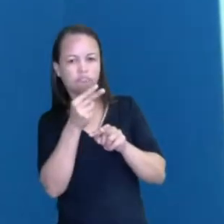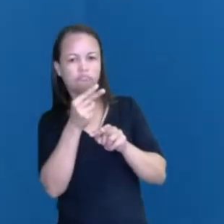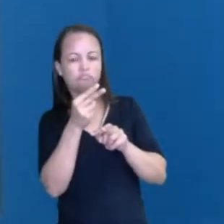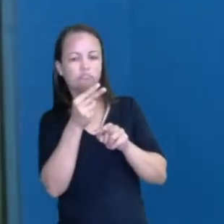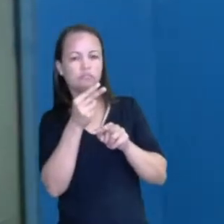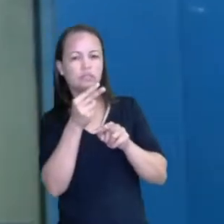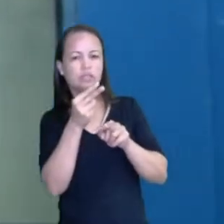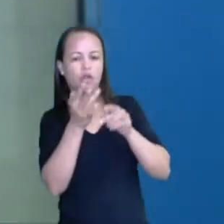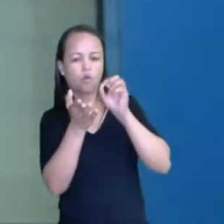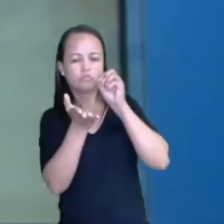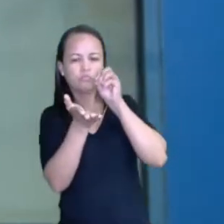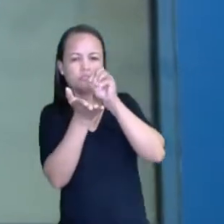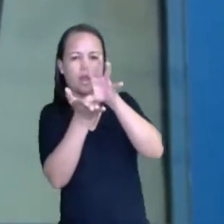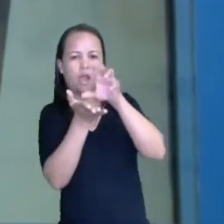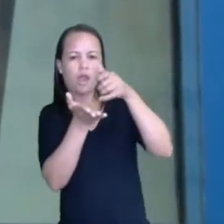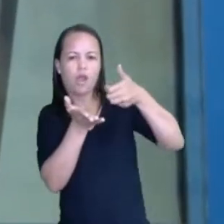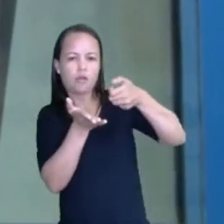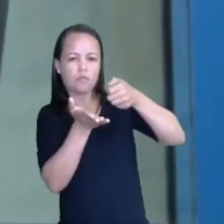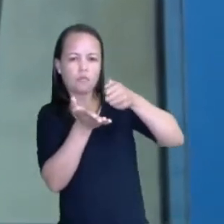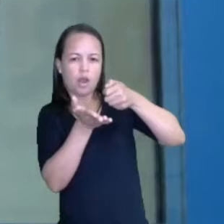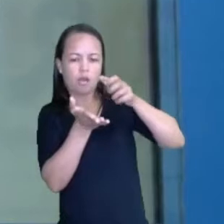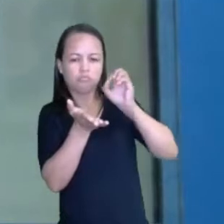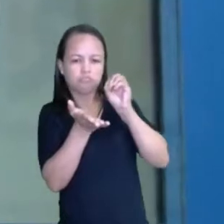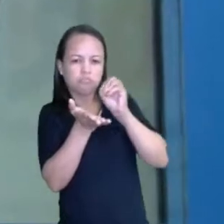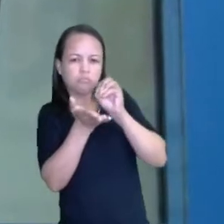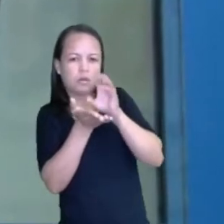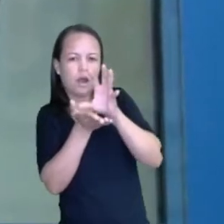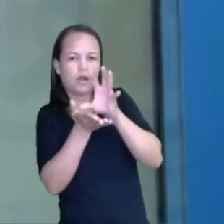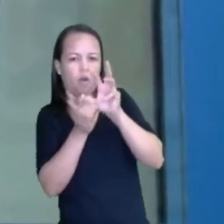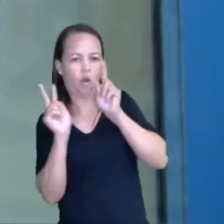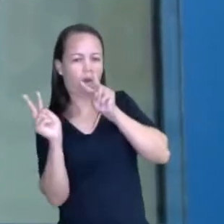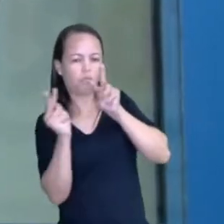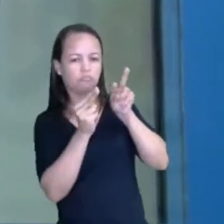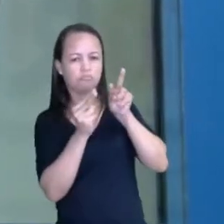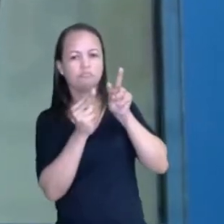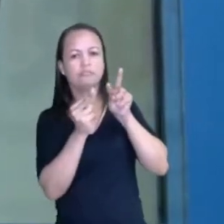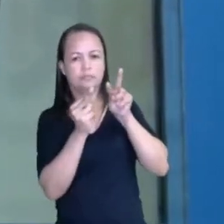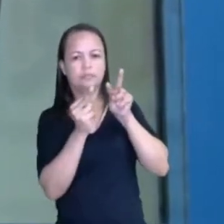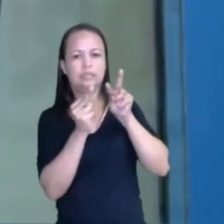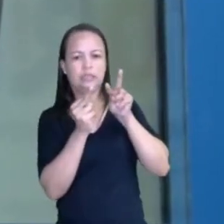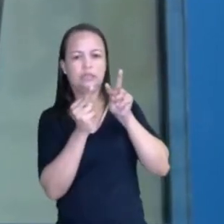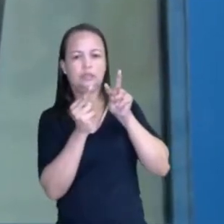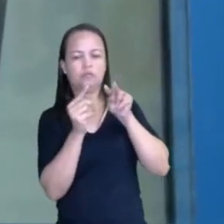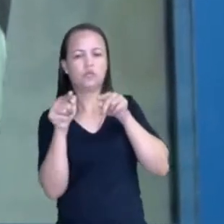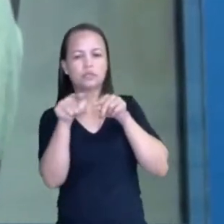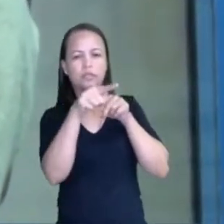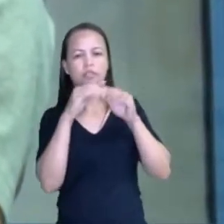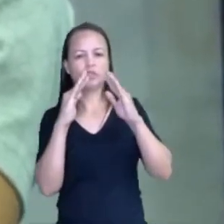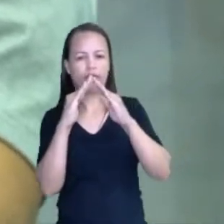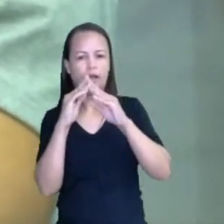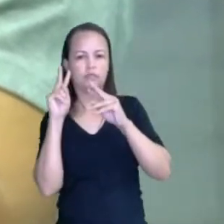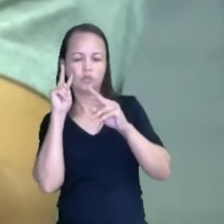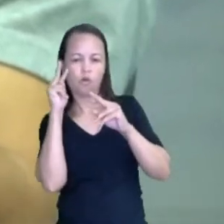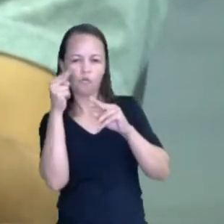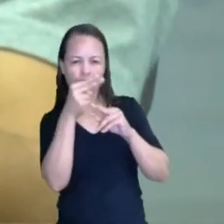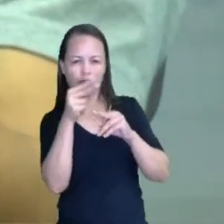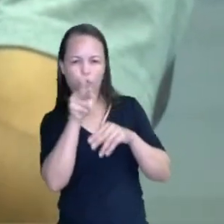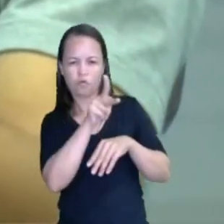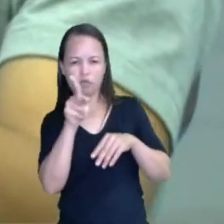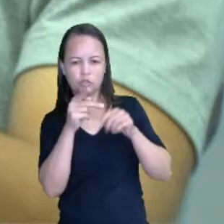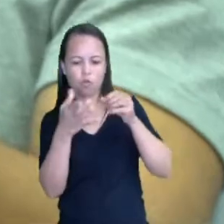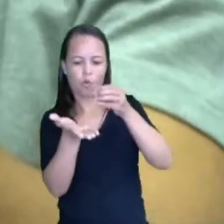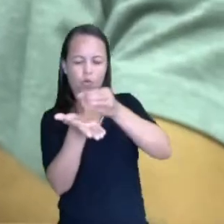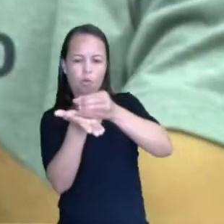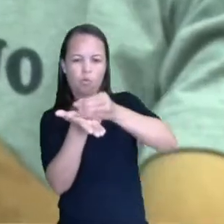consegue refletir a luz, tá certo? Ele consegue refletir a luz. Eu tenho certeza que daí de casa vocês estão vendo aqui